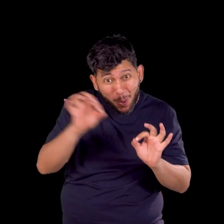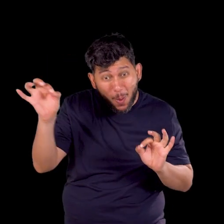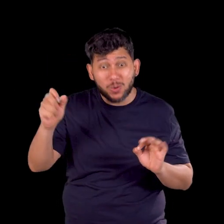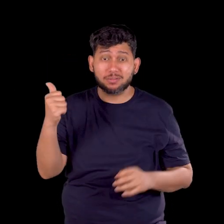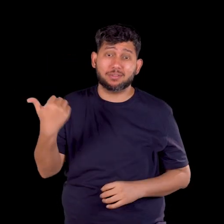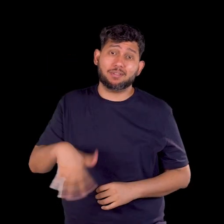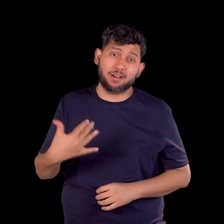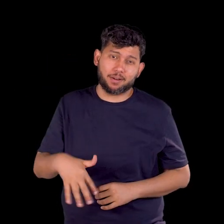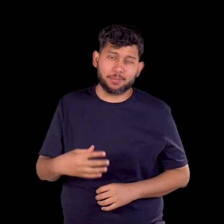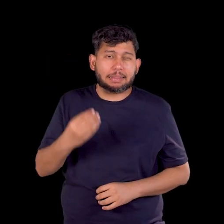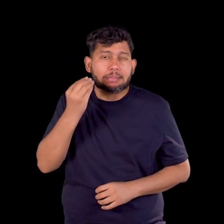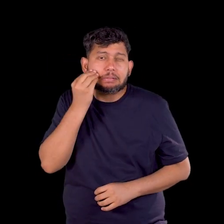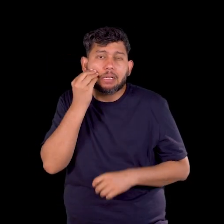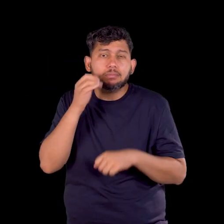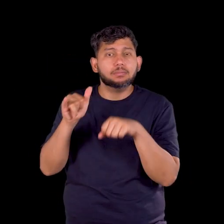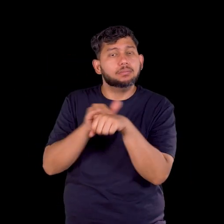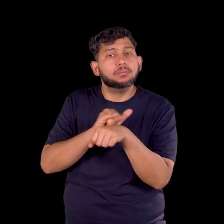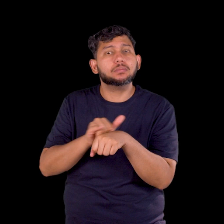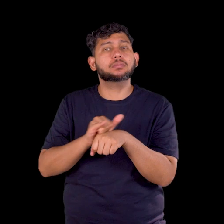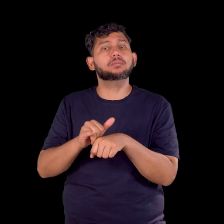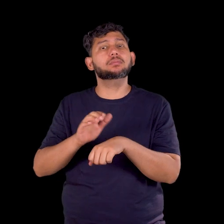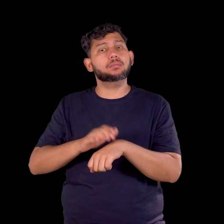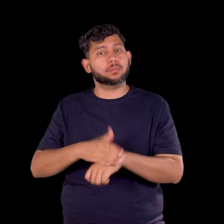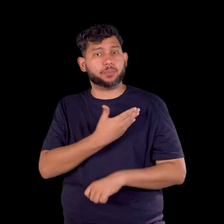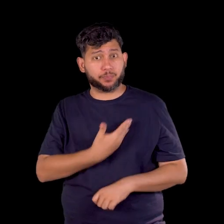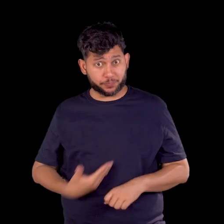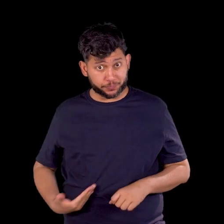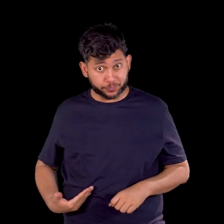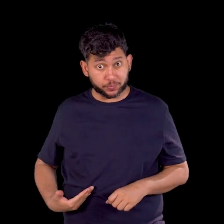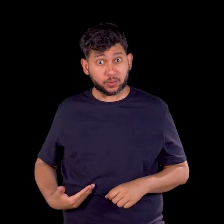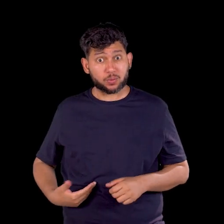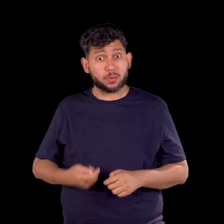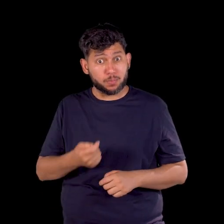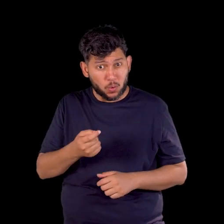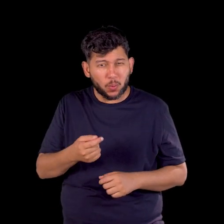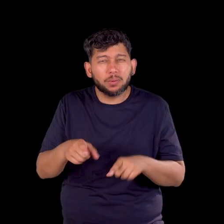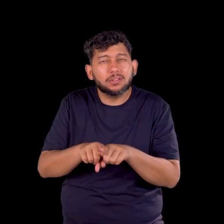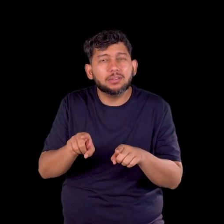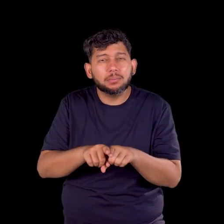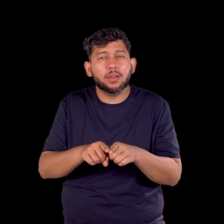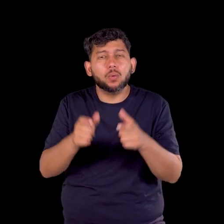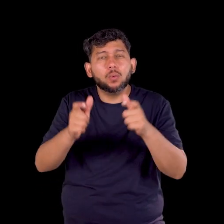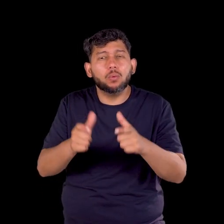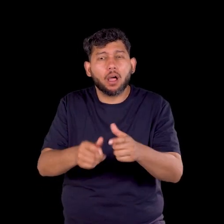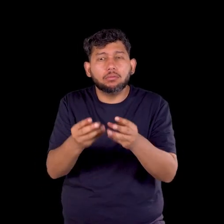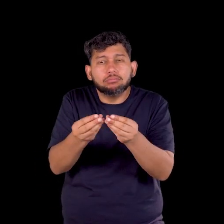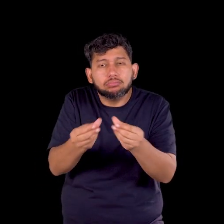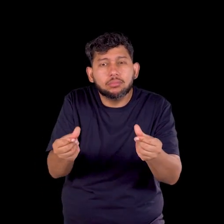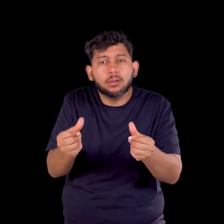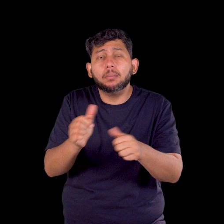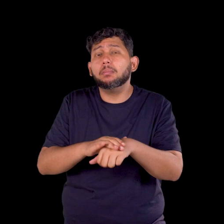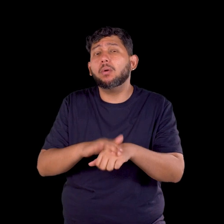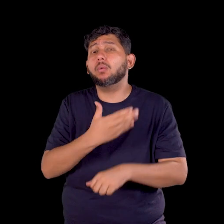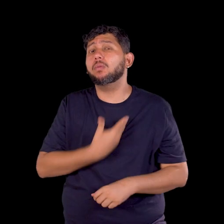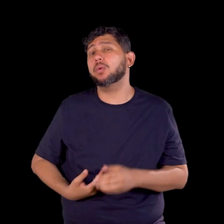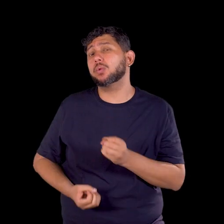intenção de driblar a escassez de recursos públicos e combater essa deterioração, o governo criou,